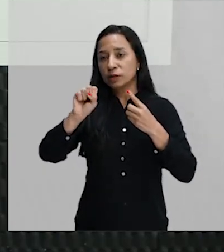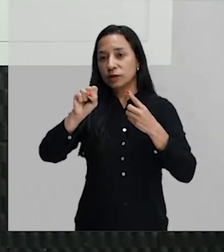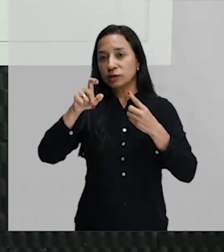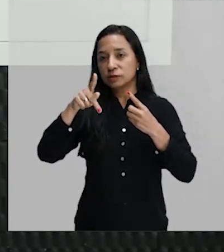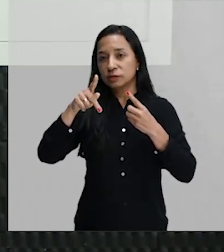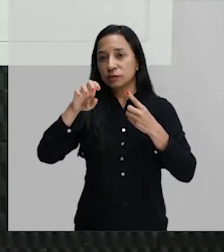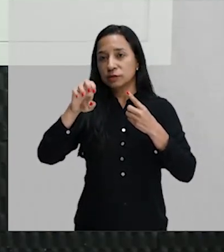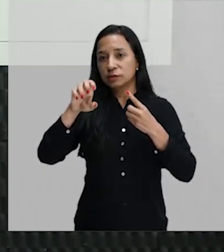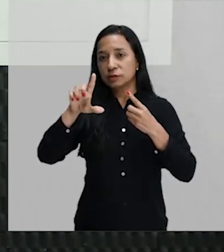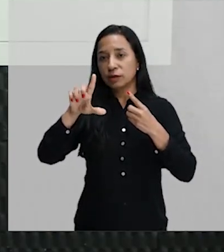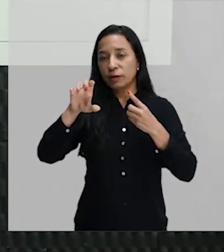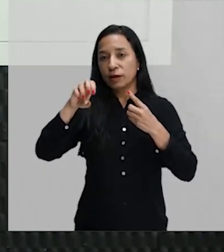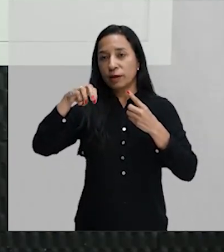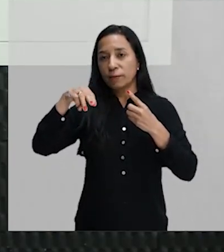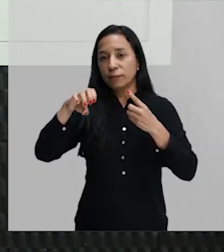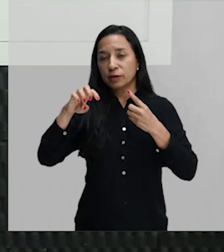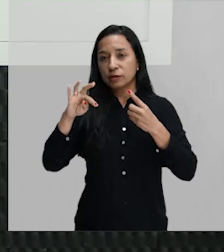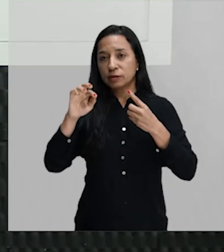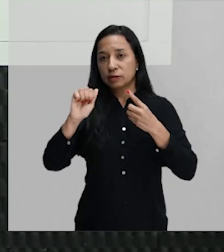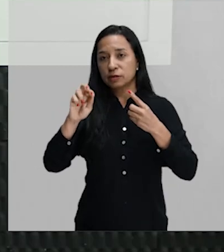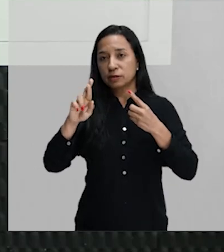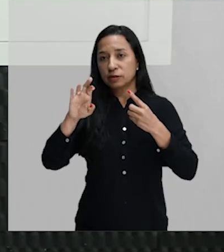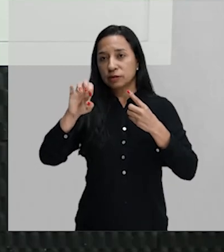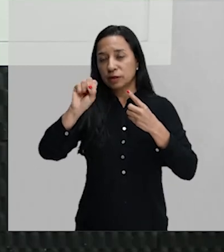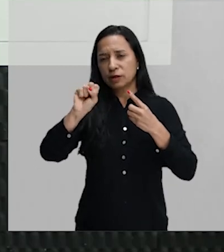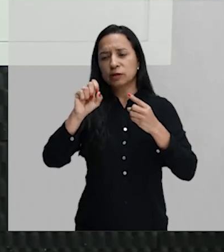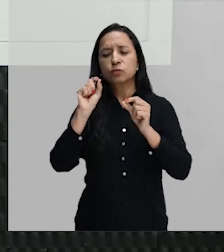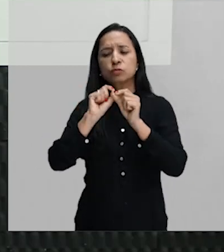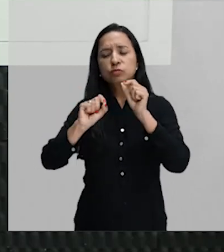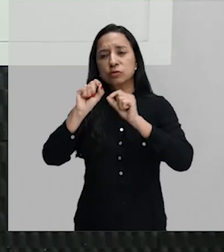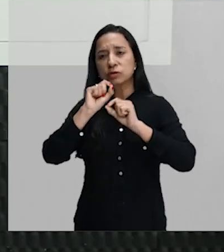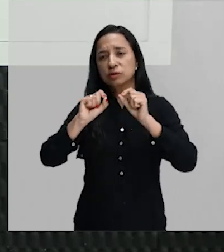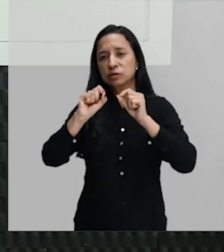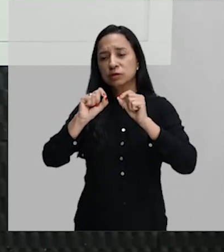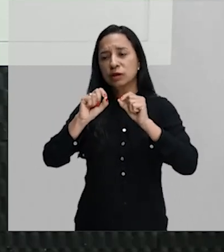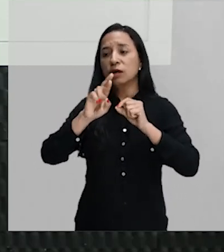arcos esplementares? São aqueles cuja diferença é